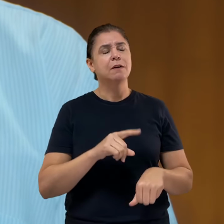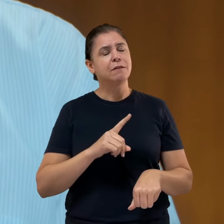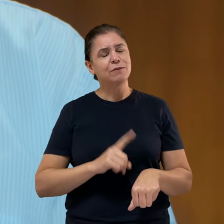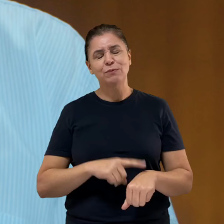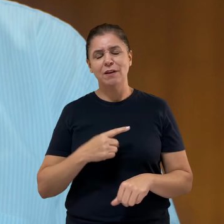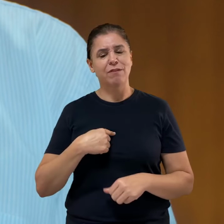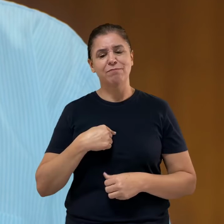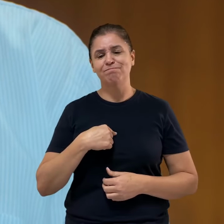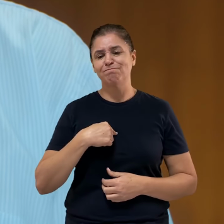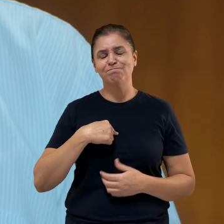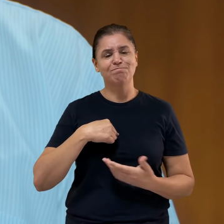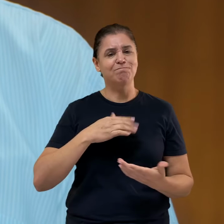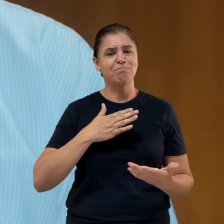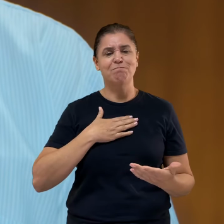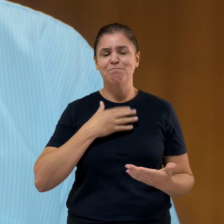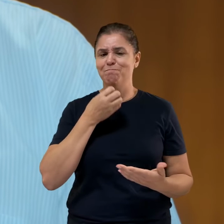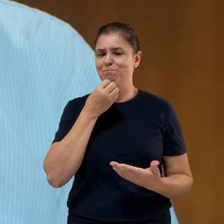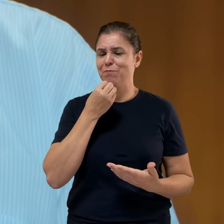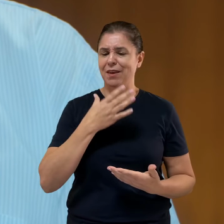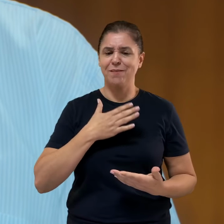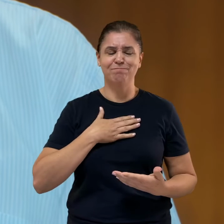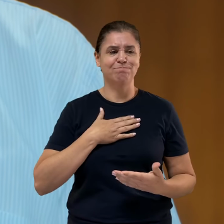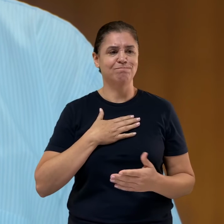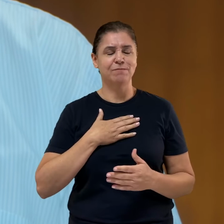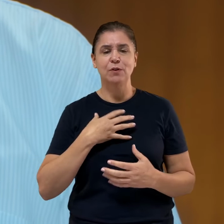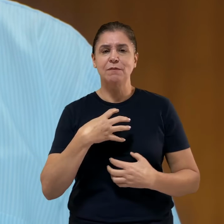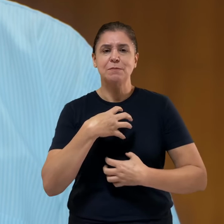Não estava bem. Não estava bem